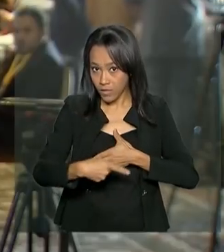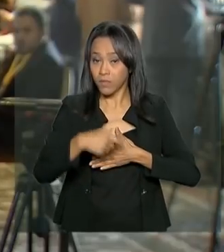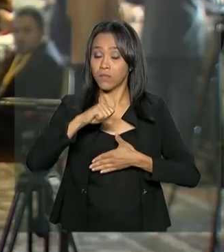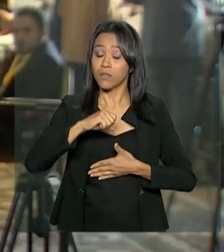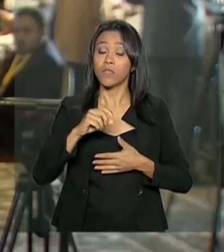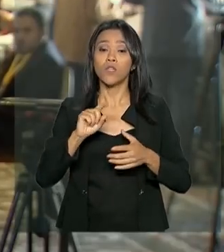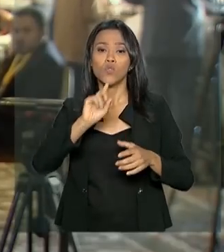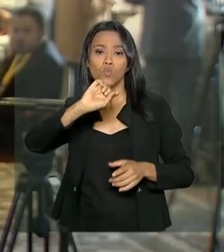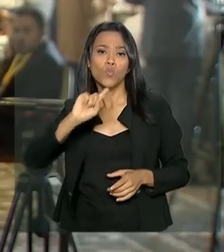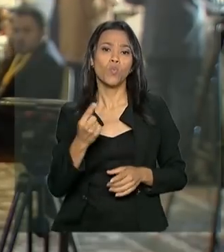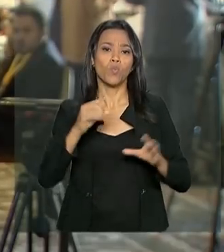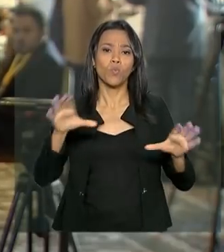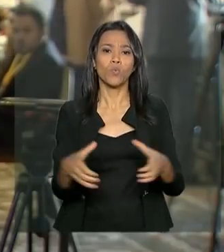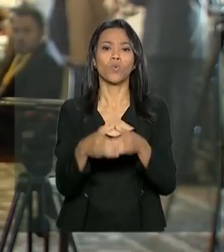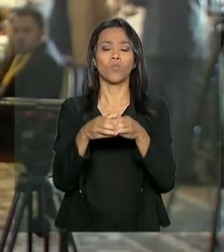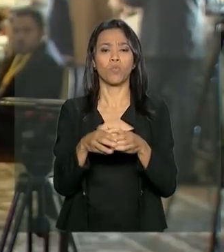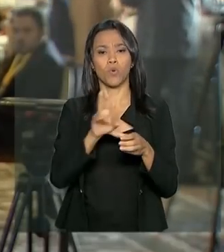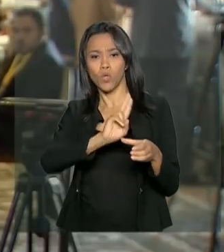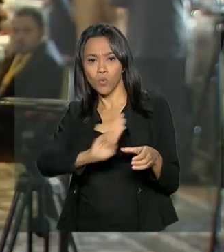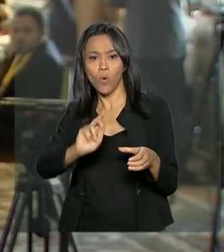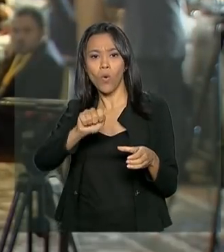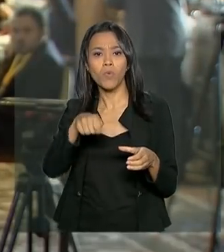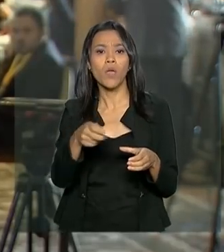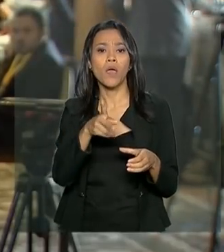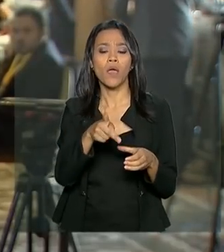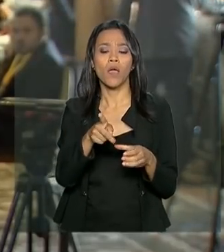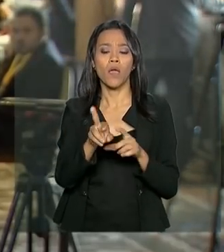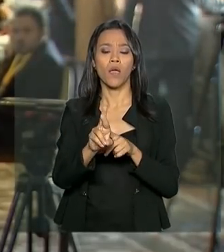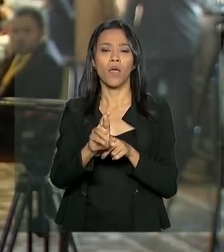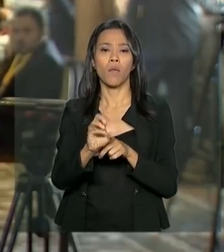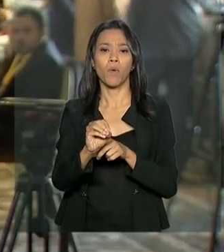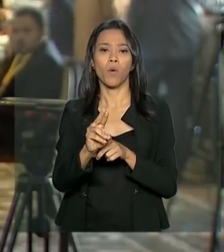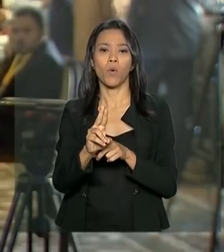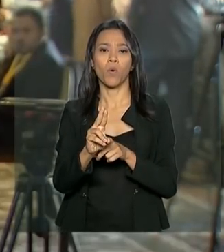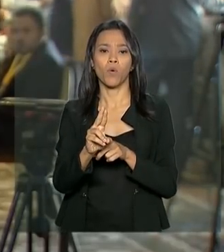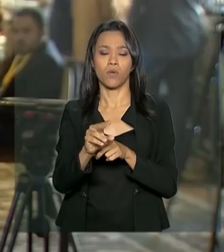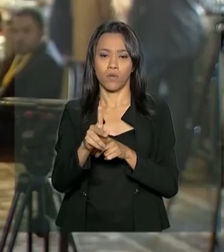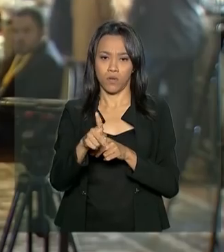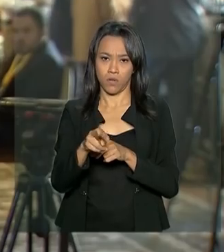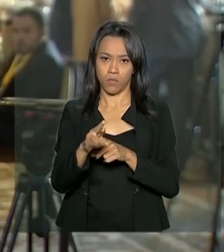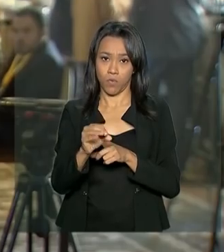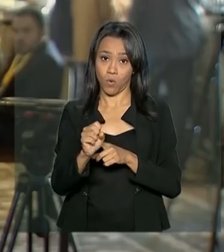formação, num bloco que eles chamaram previamente de PRO-Sul. A gente pode voltar a qualquer